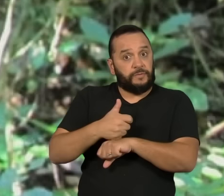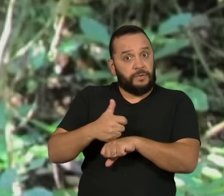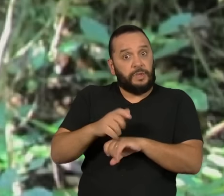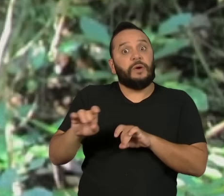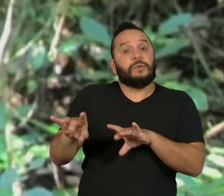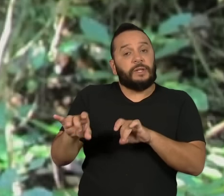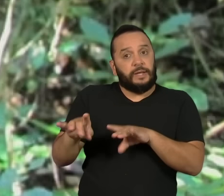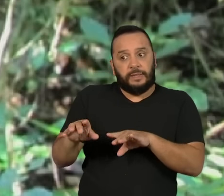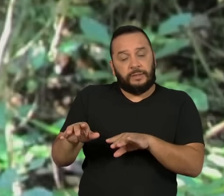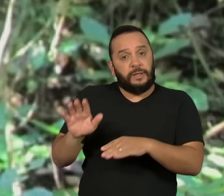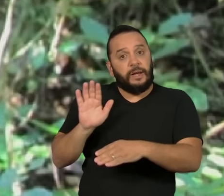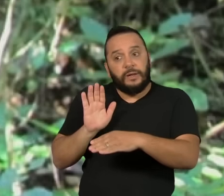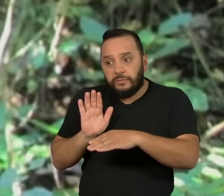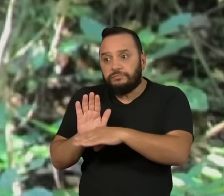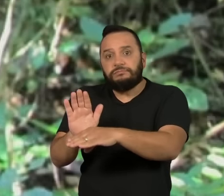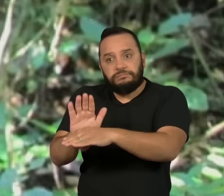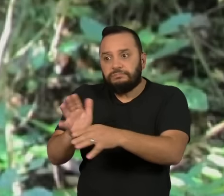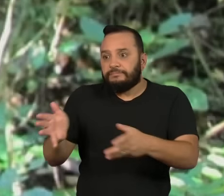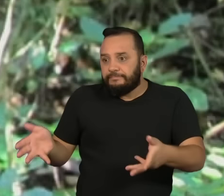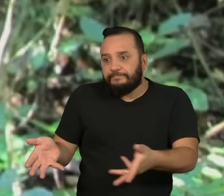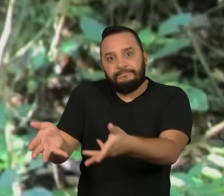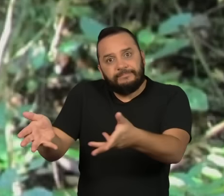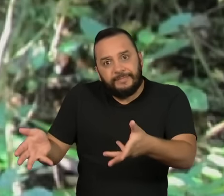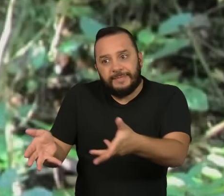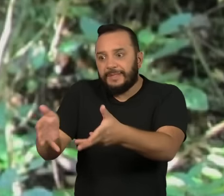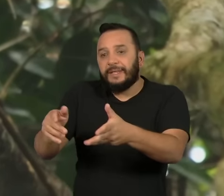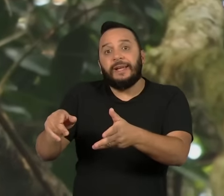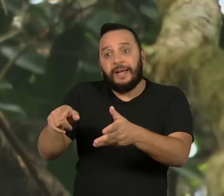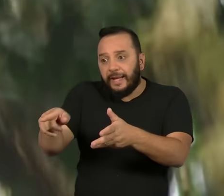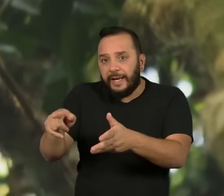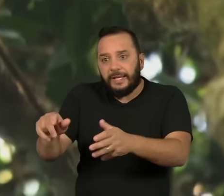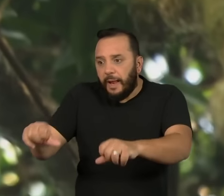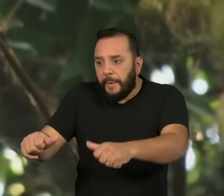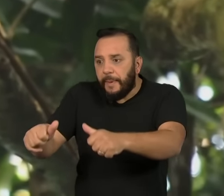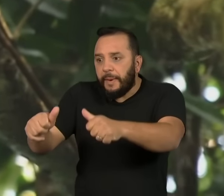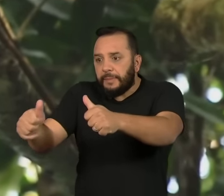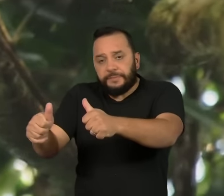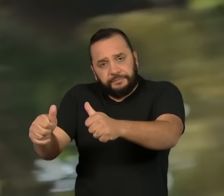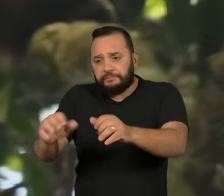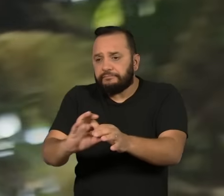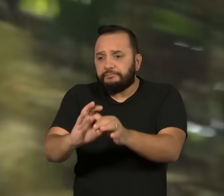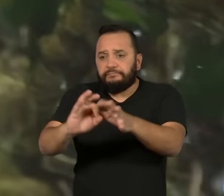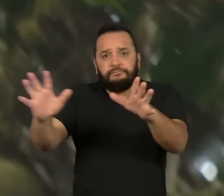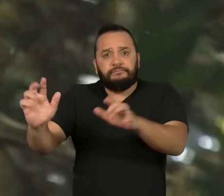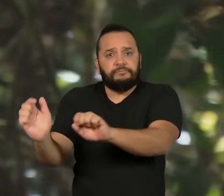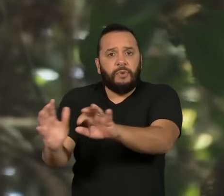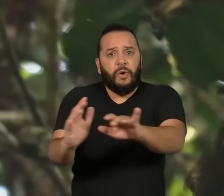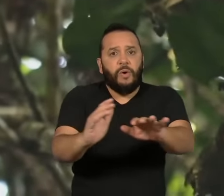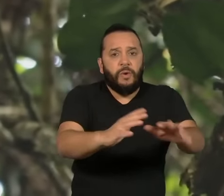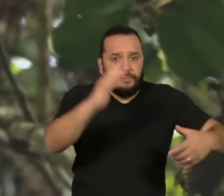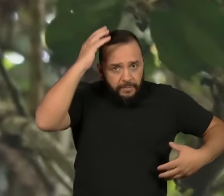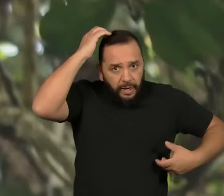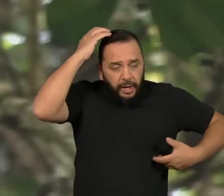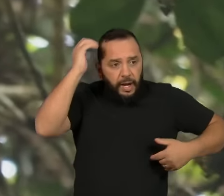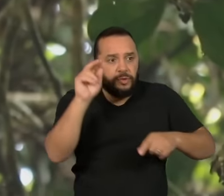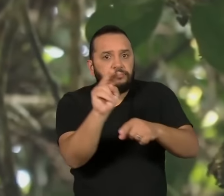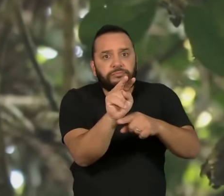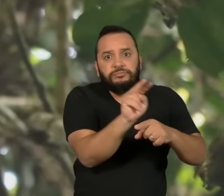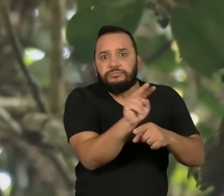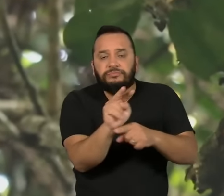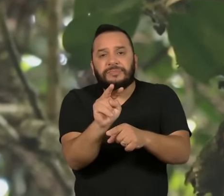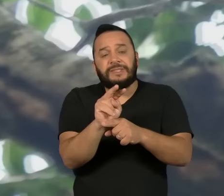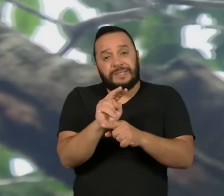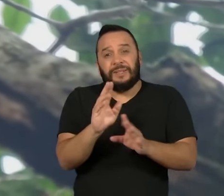as iniciativas que atuam por meio da reintrodução e fortalecimento populacional de espécies que correm risco